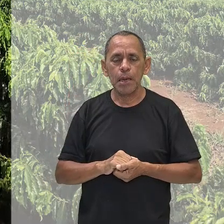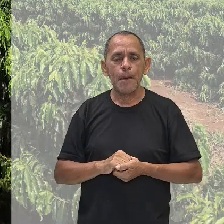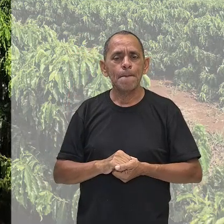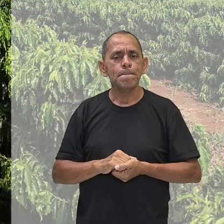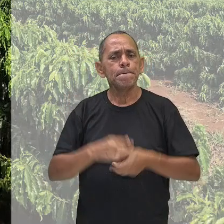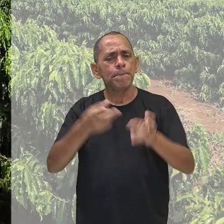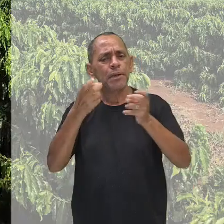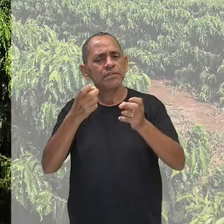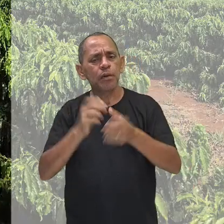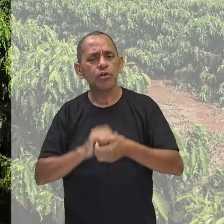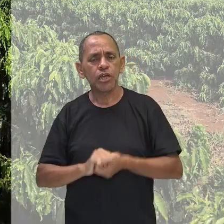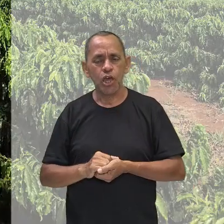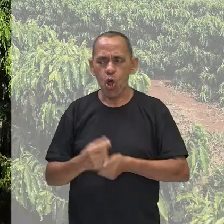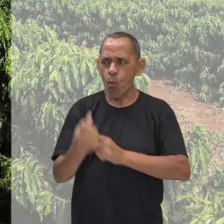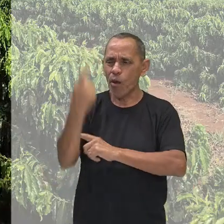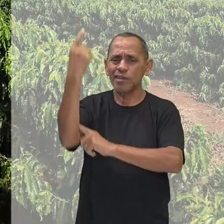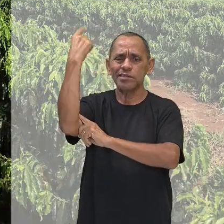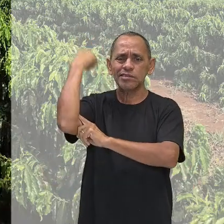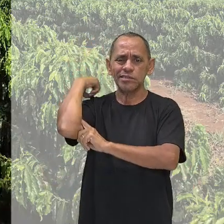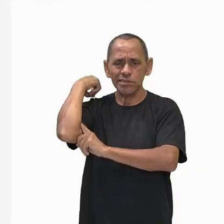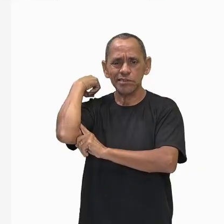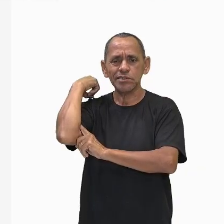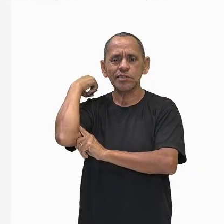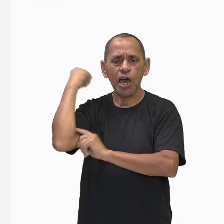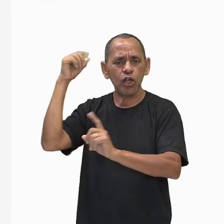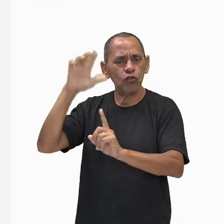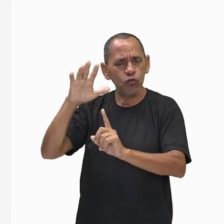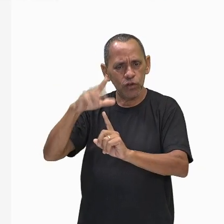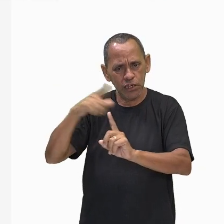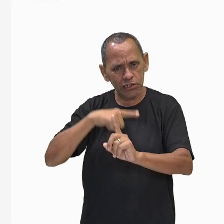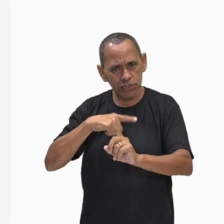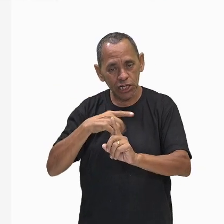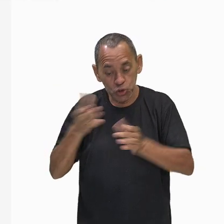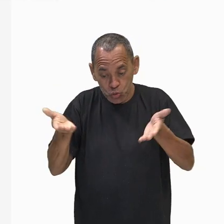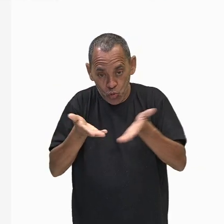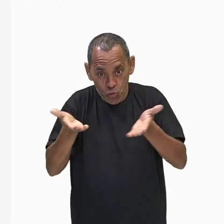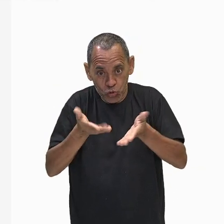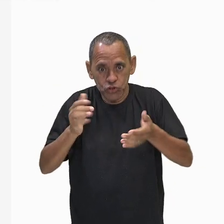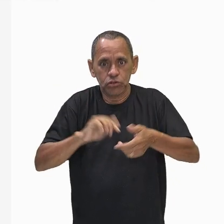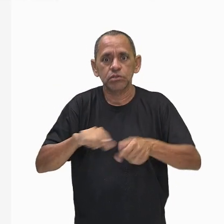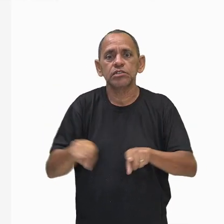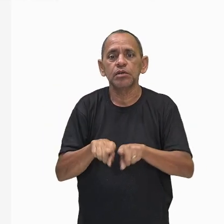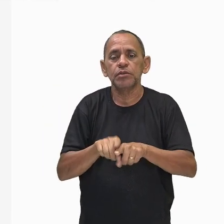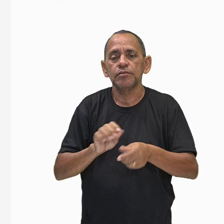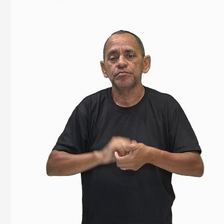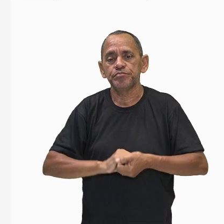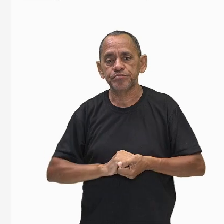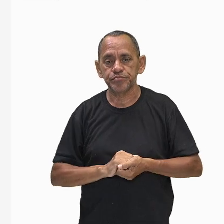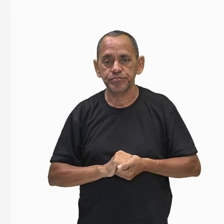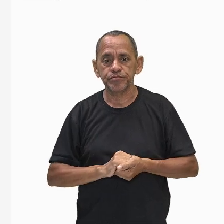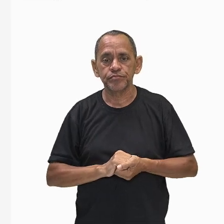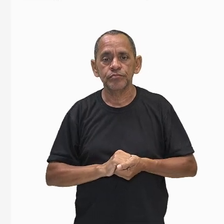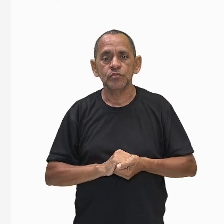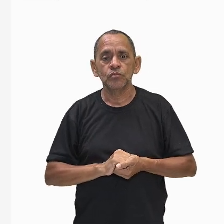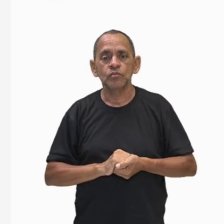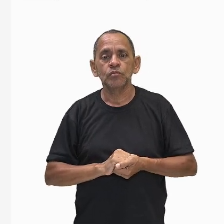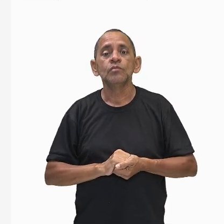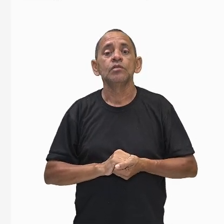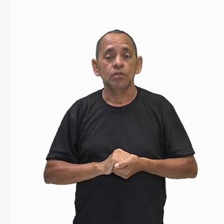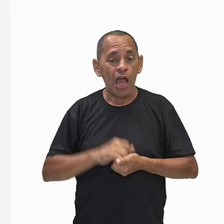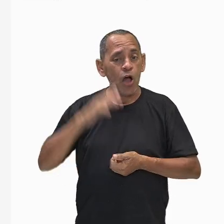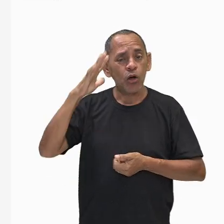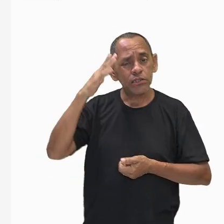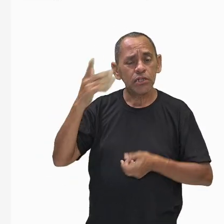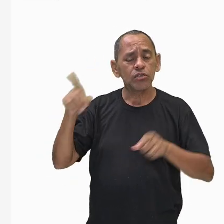dialogando diretamente com o presente. Vamos adiante, vamos lá, galerinha. Também como grande acontecimento do